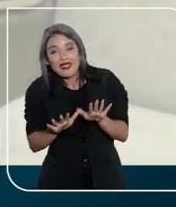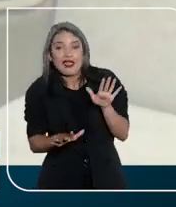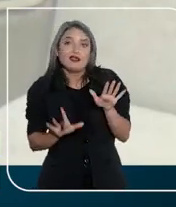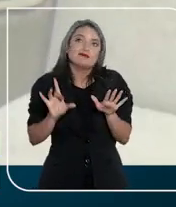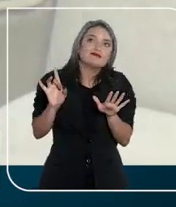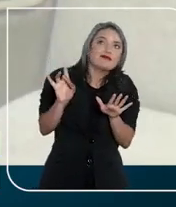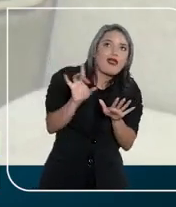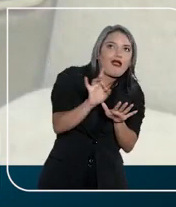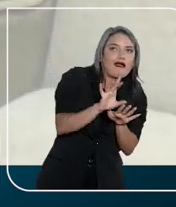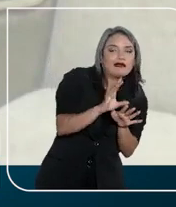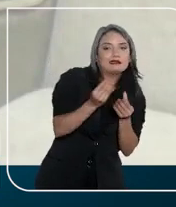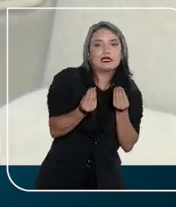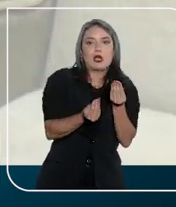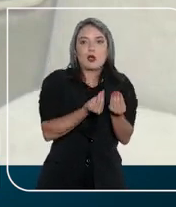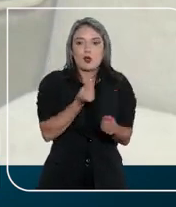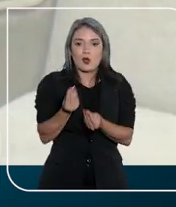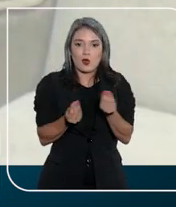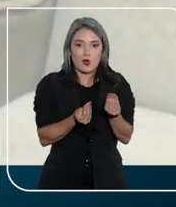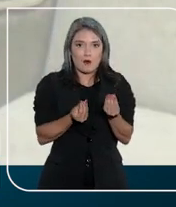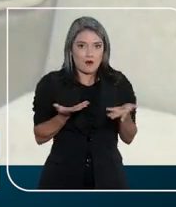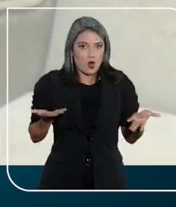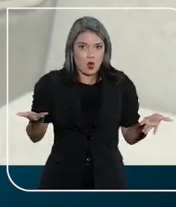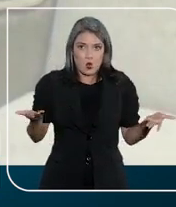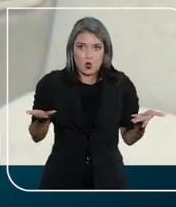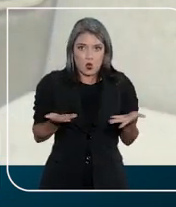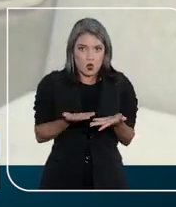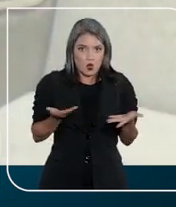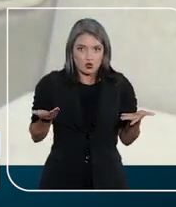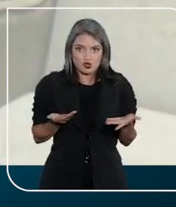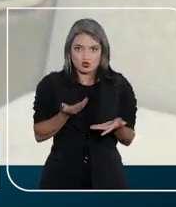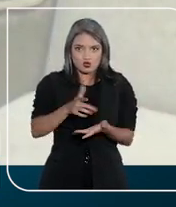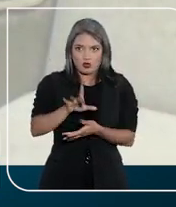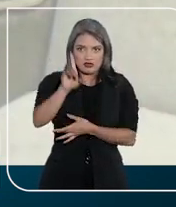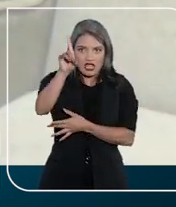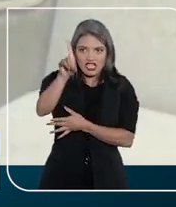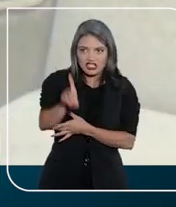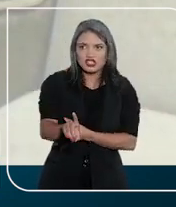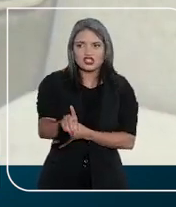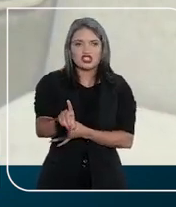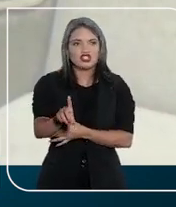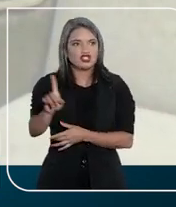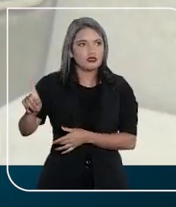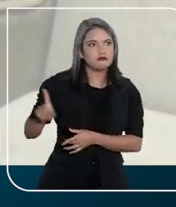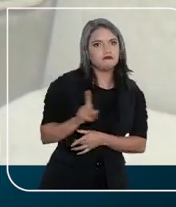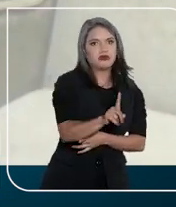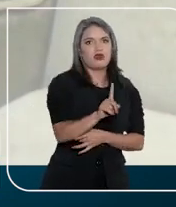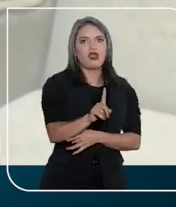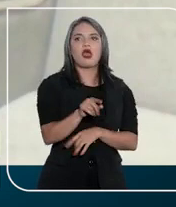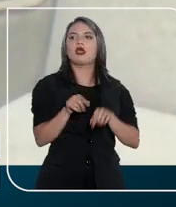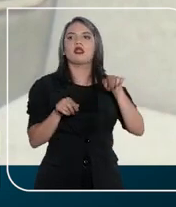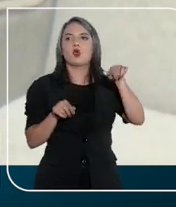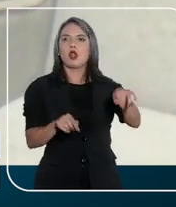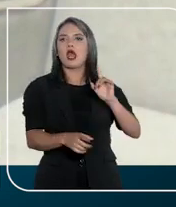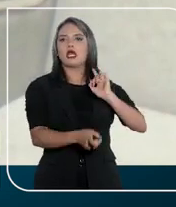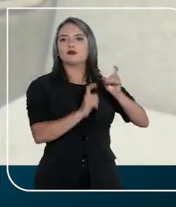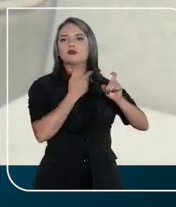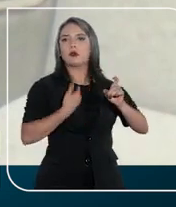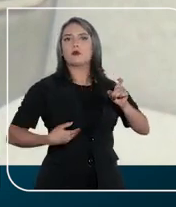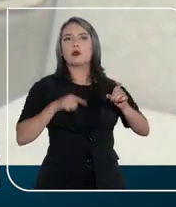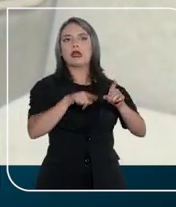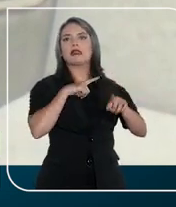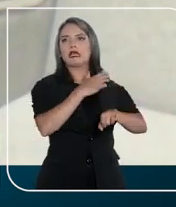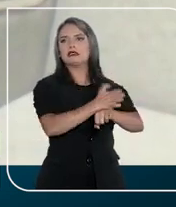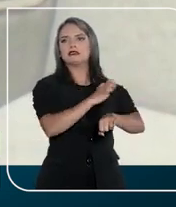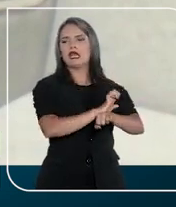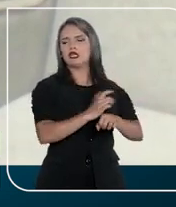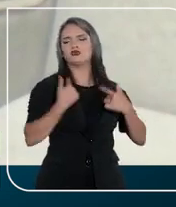não existe qualquer tipo de direito à nomeação pelo simples fato da administração pública ter